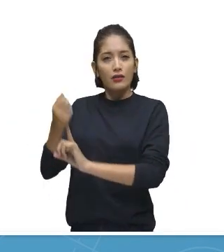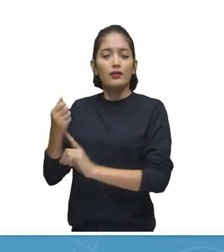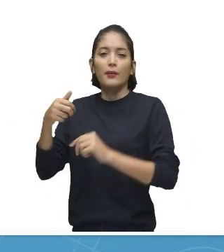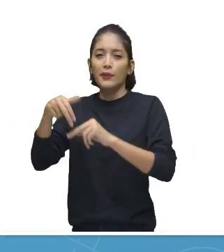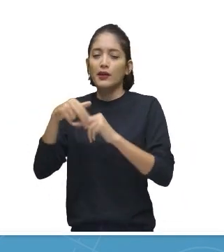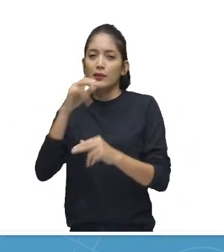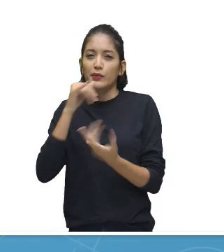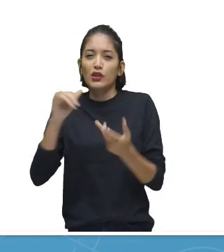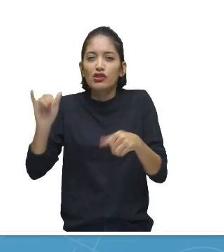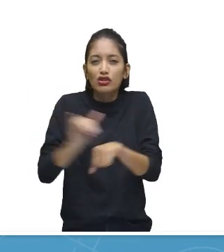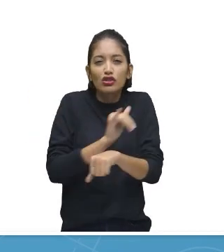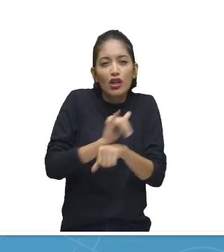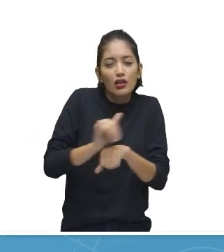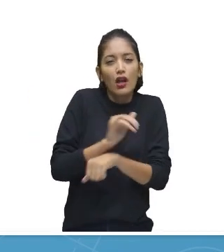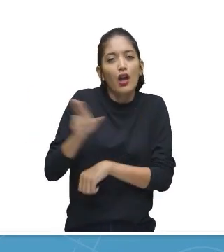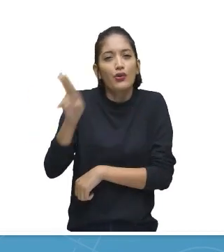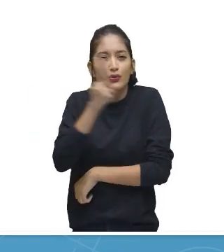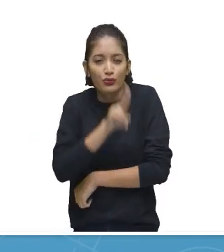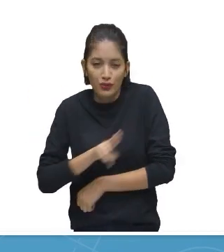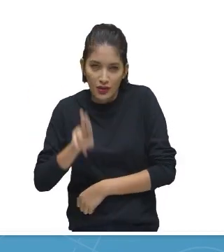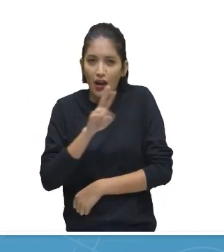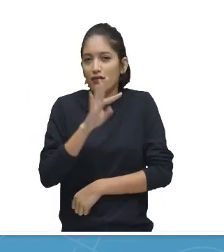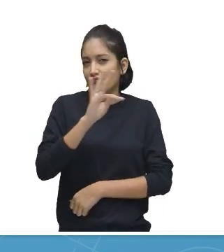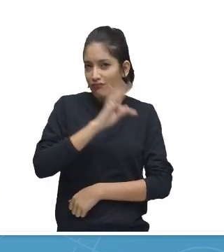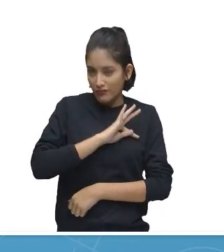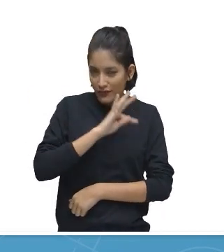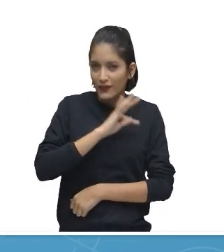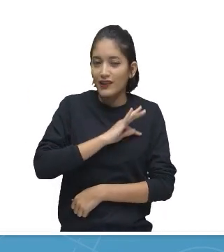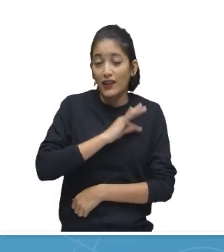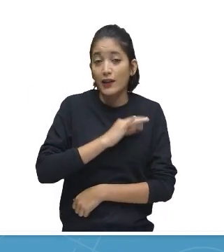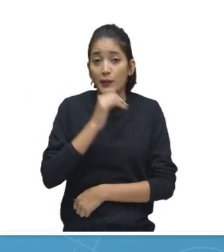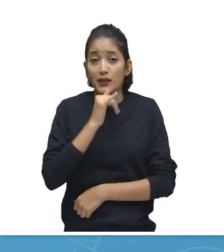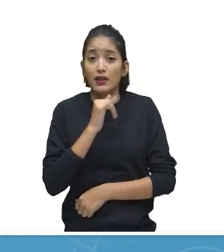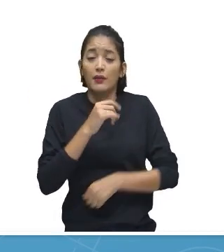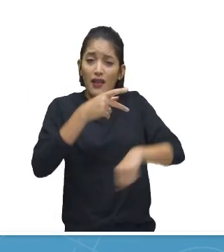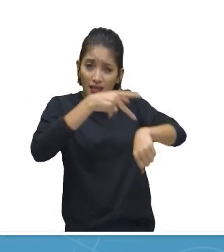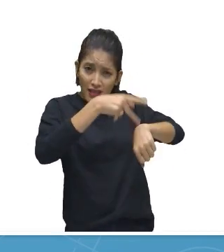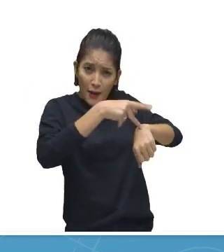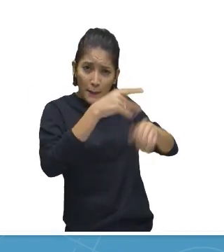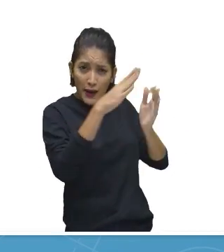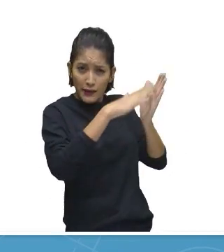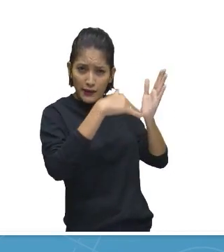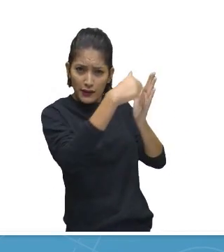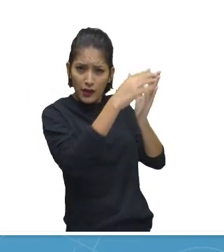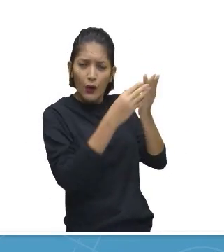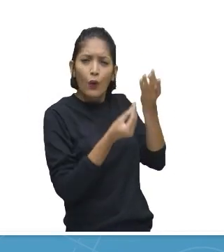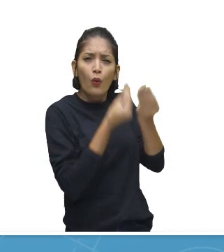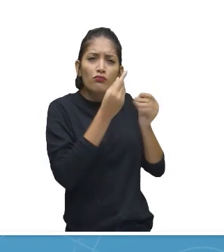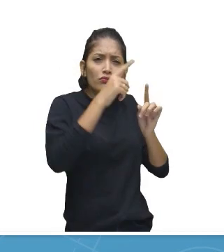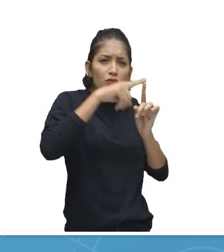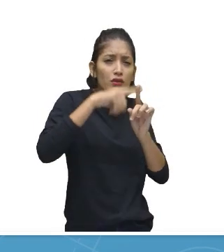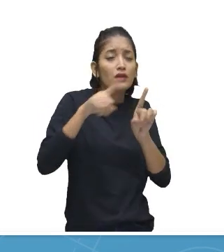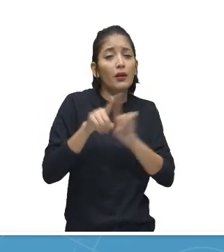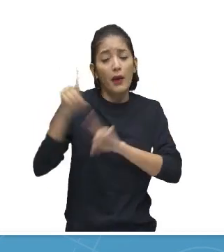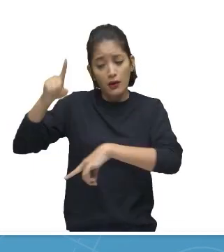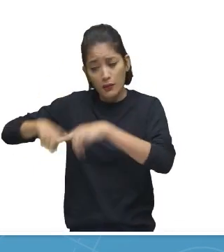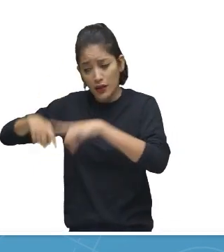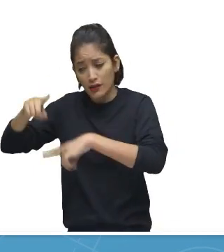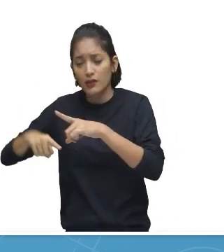técnica utilizada, que eles faziam as representações nas pedras, a forma como eles pintavam e os elementos que eles